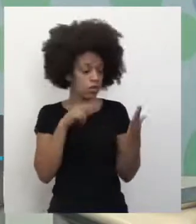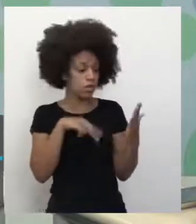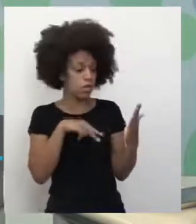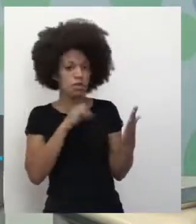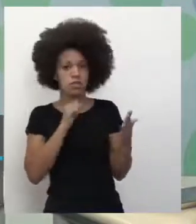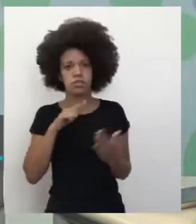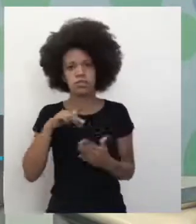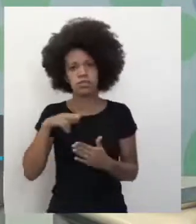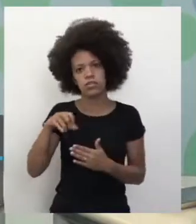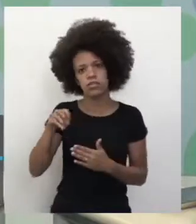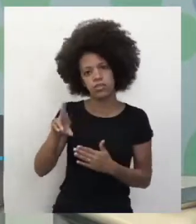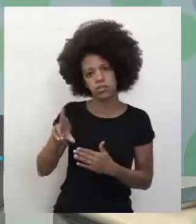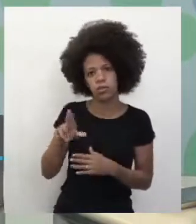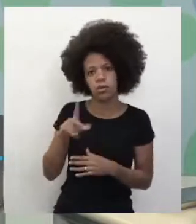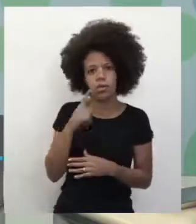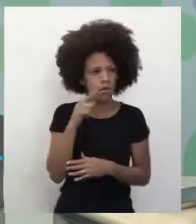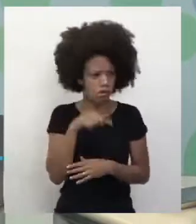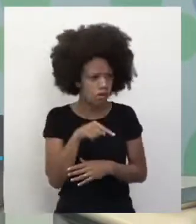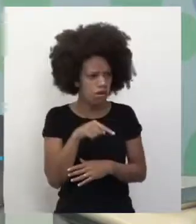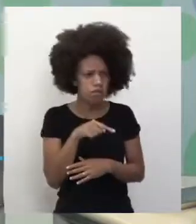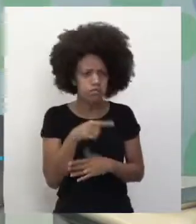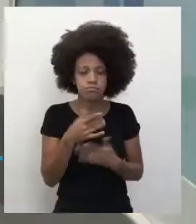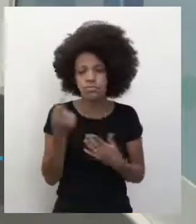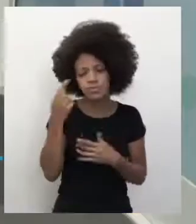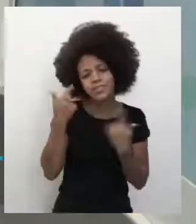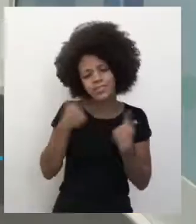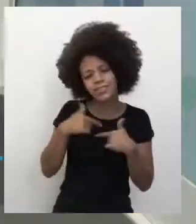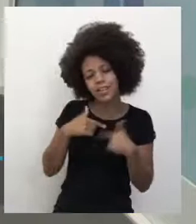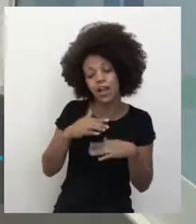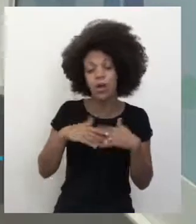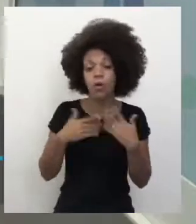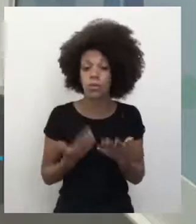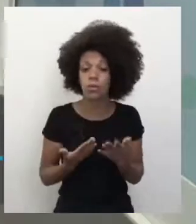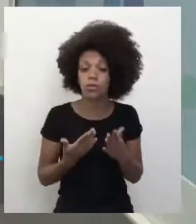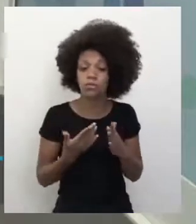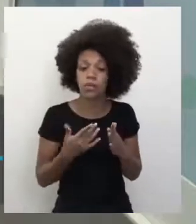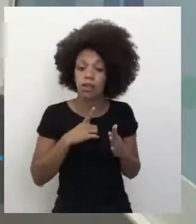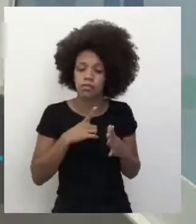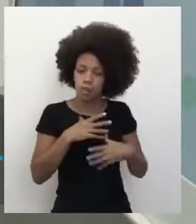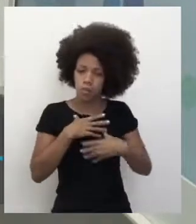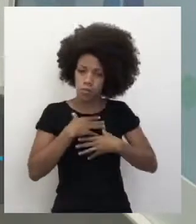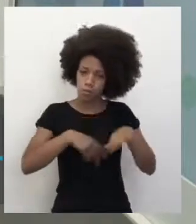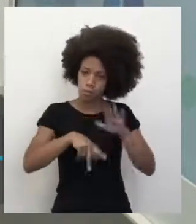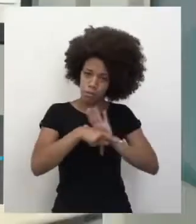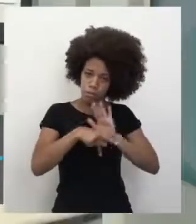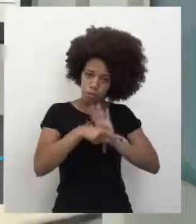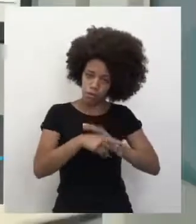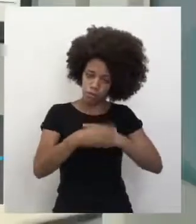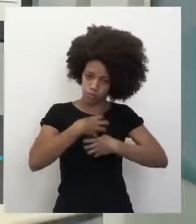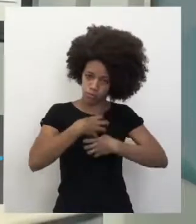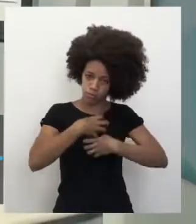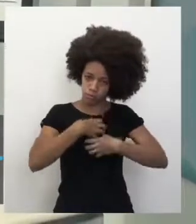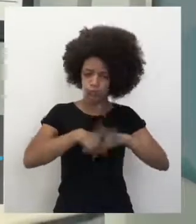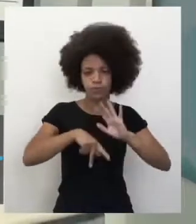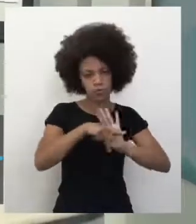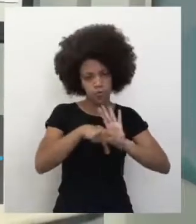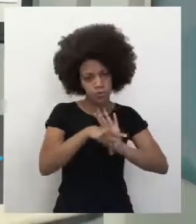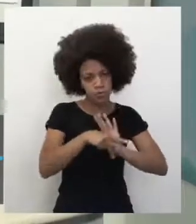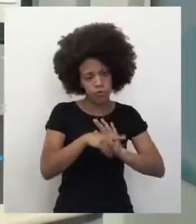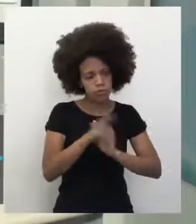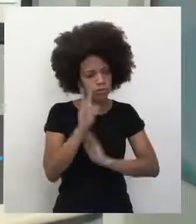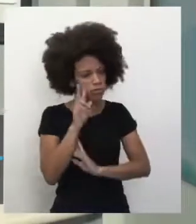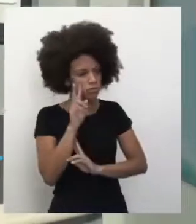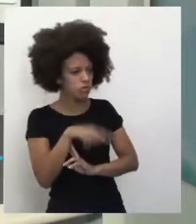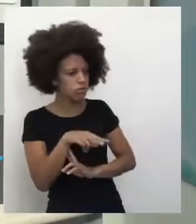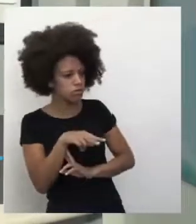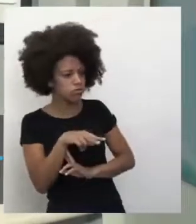Dalí. É verdade. Eu penso dessa forma. Quando a pessoa imprime um estilo, né, assim, de marca, fica uma marca. Você bate o olho em